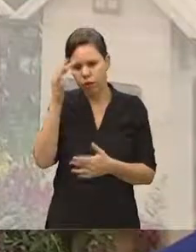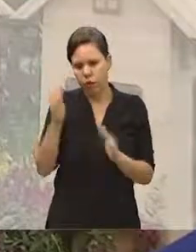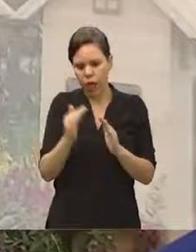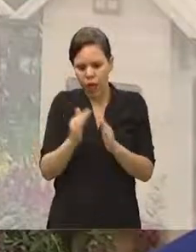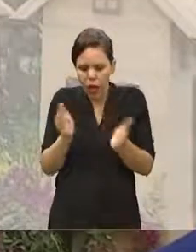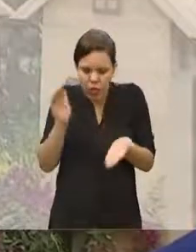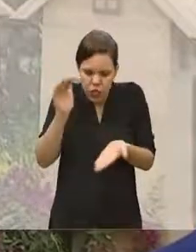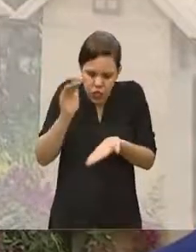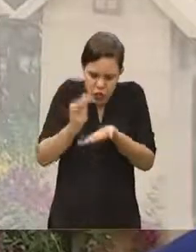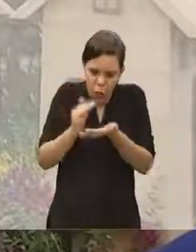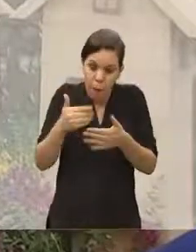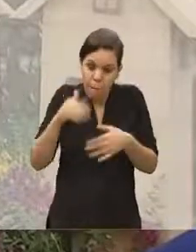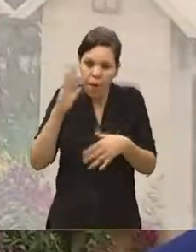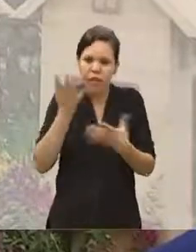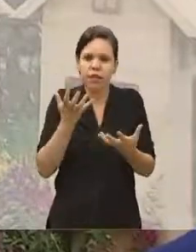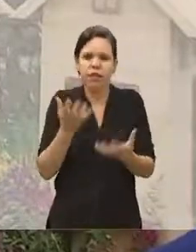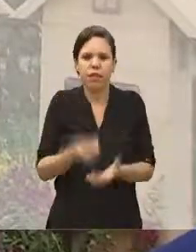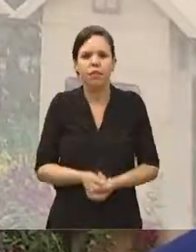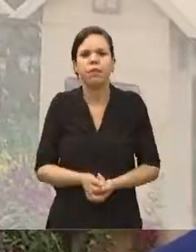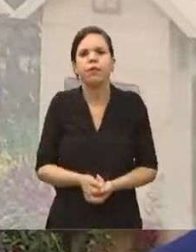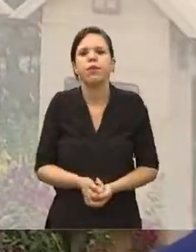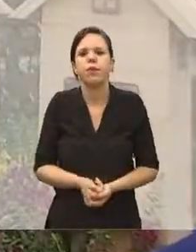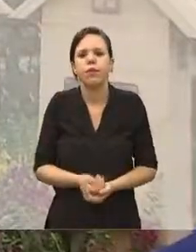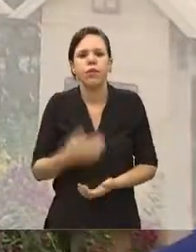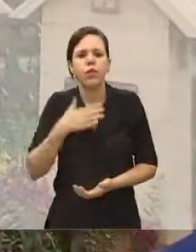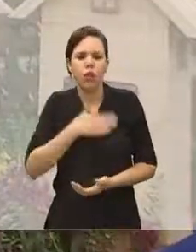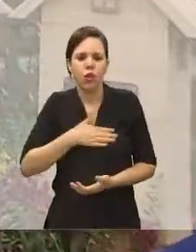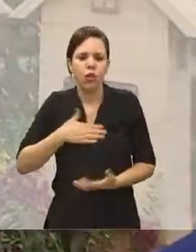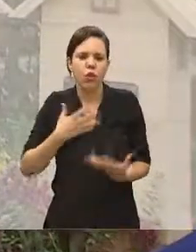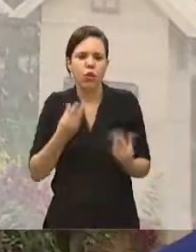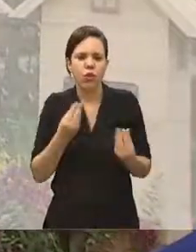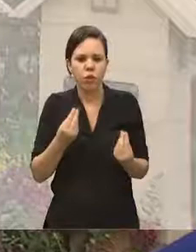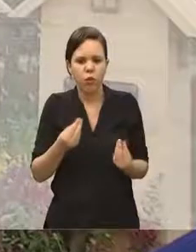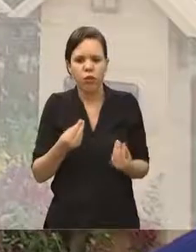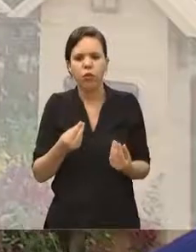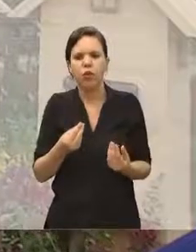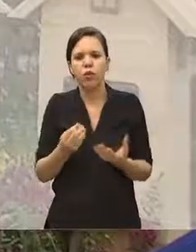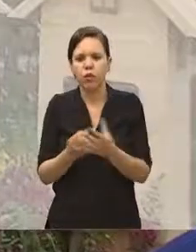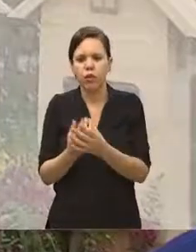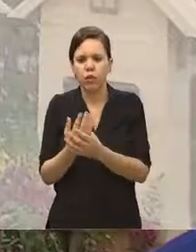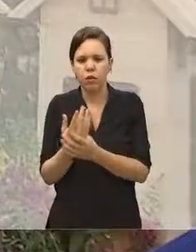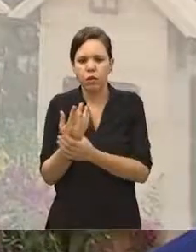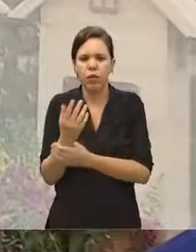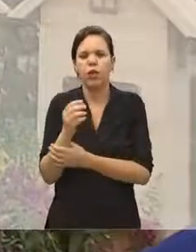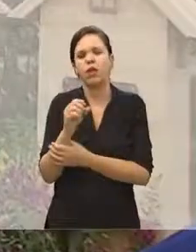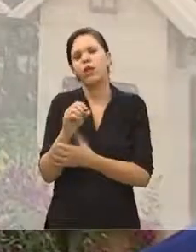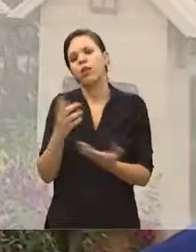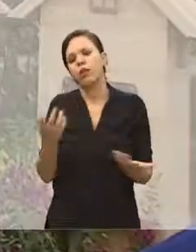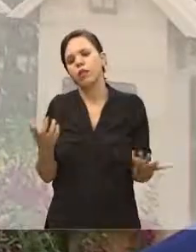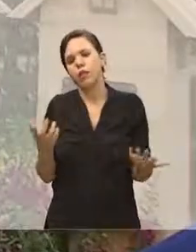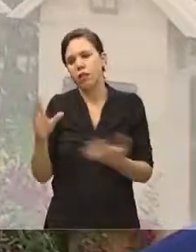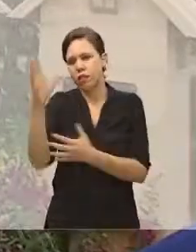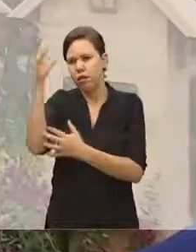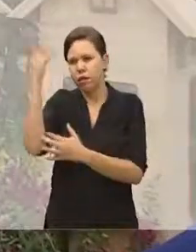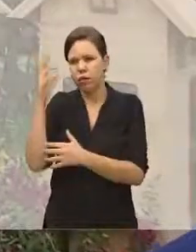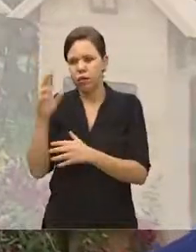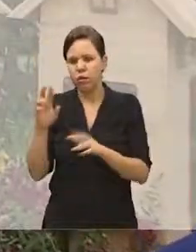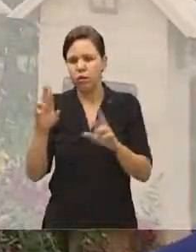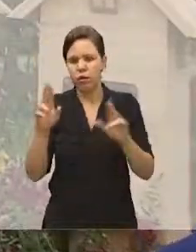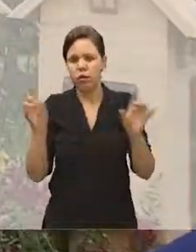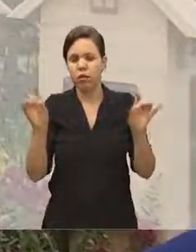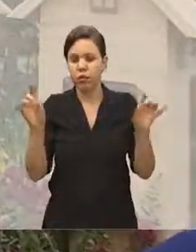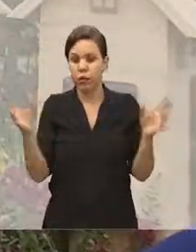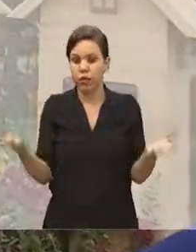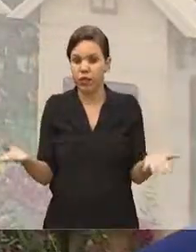casinha, né? Ou mais se quiser. Então, elas gostam muito das plantas silvestres, margarida, algumas punks, e